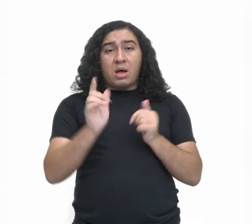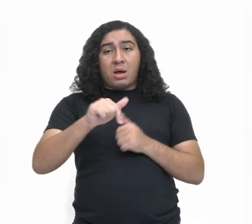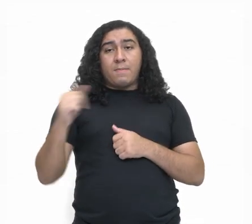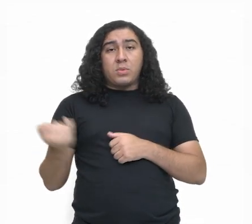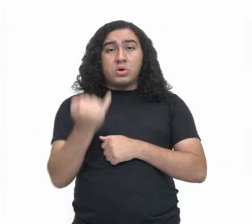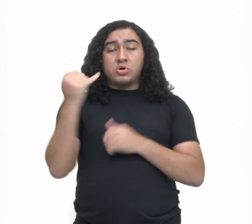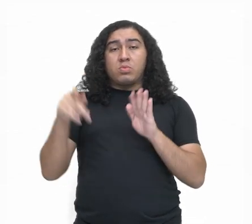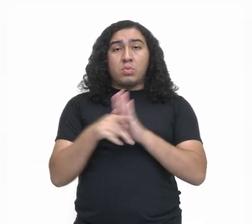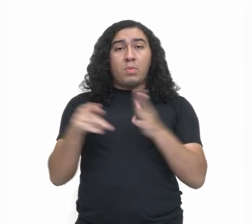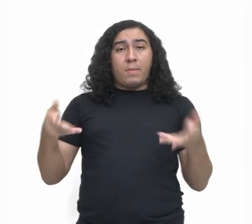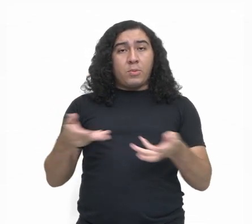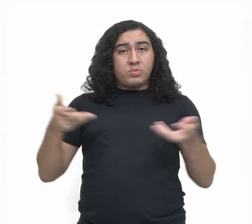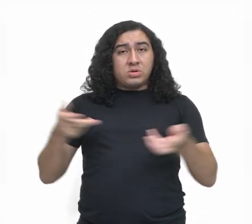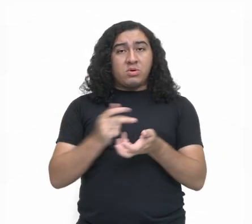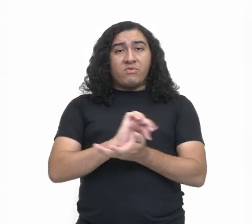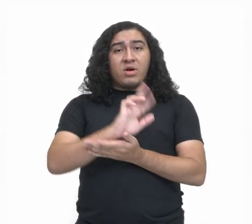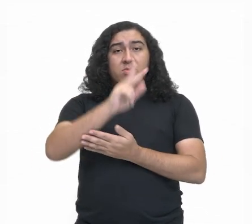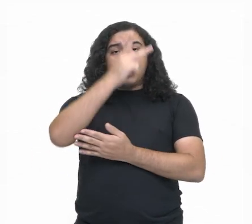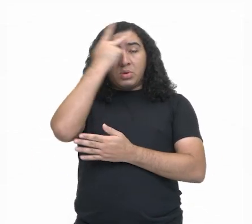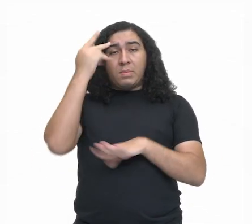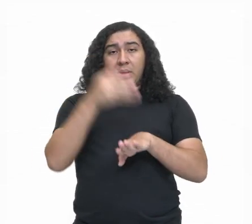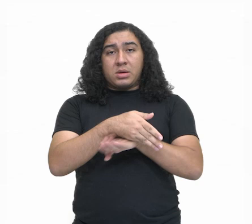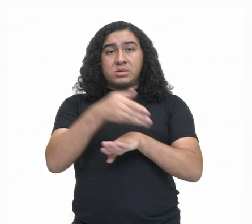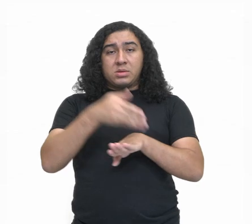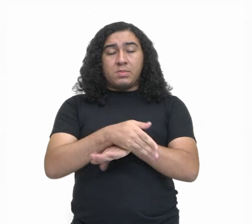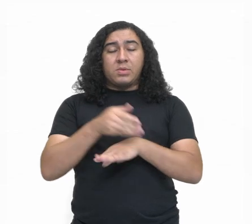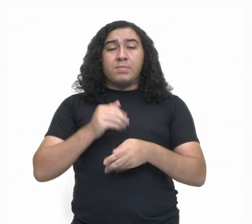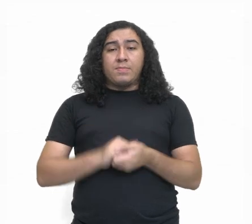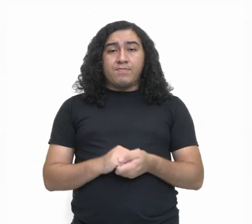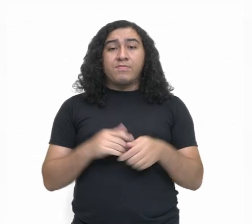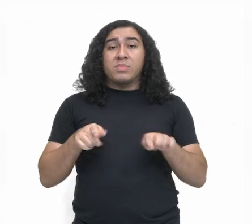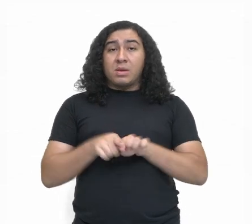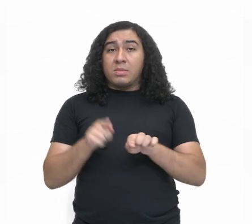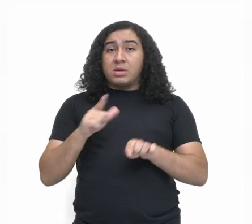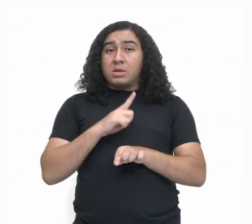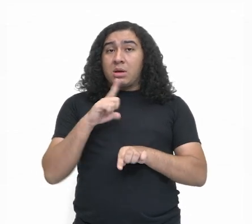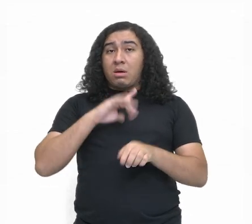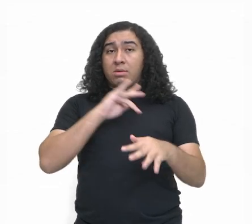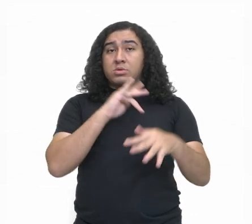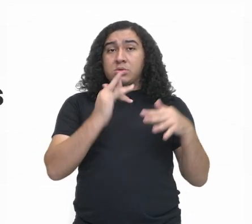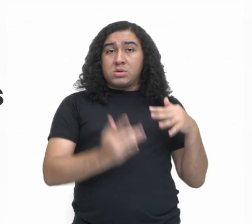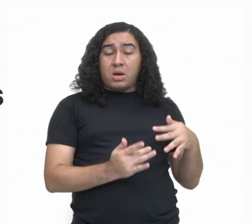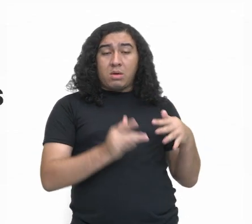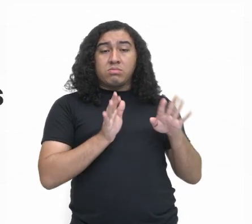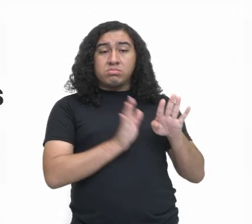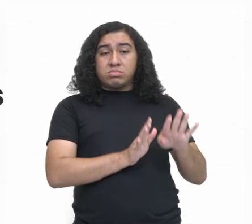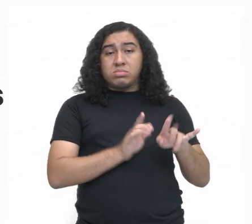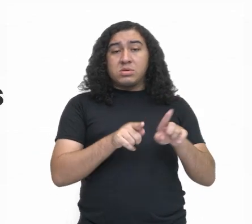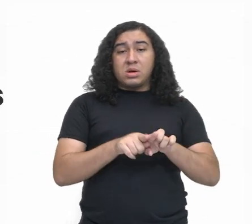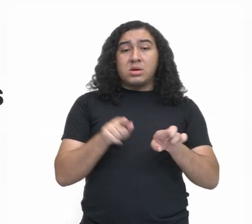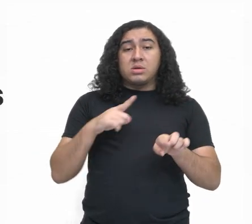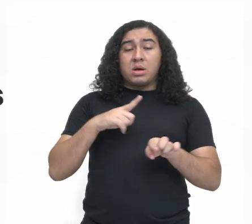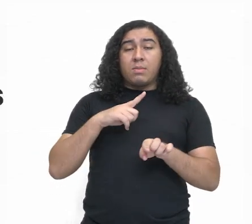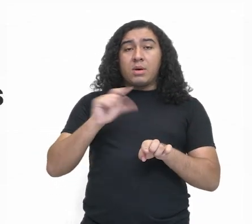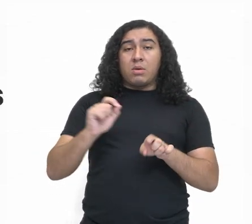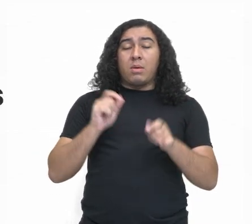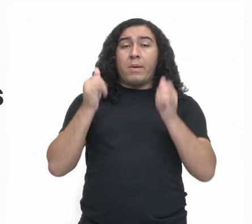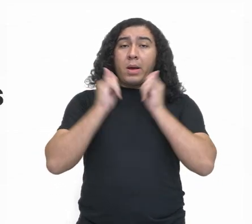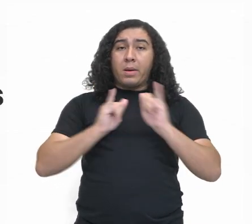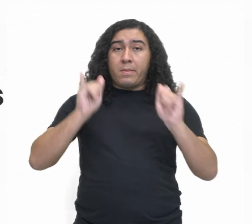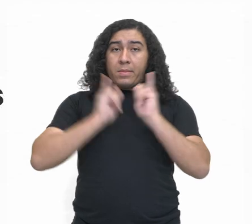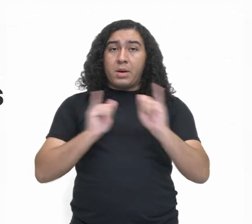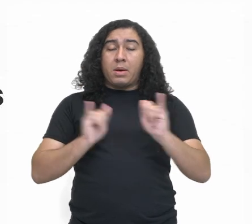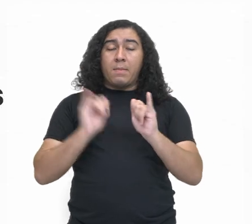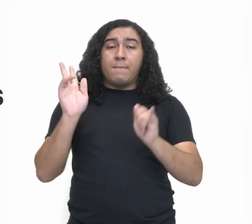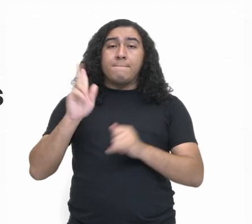uma mobilização. E também, pessoal, além das redes sociais, nós temos também campanhas políticas